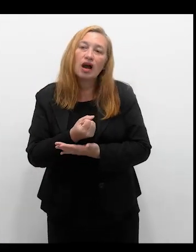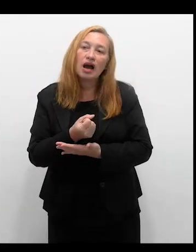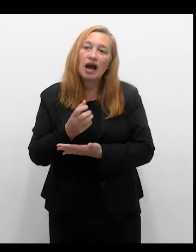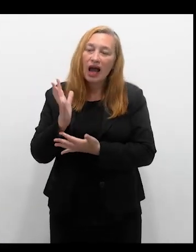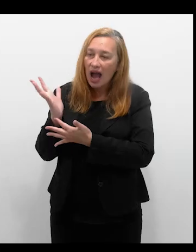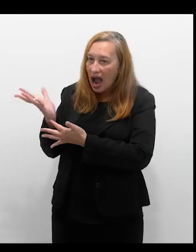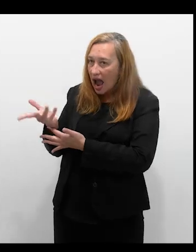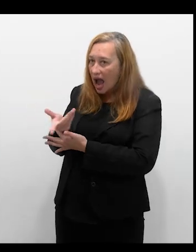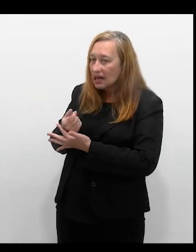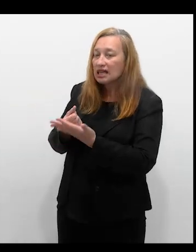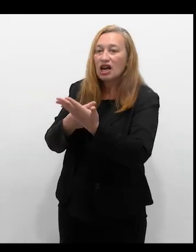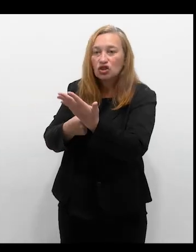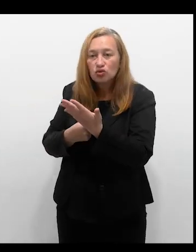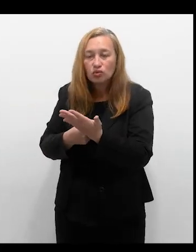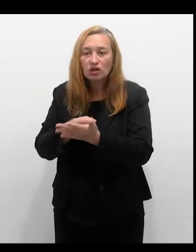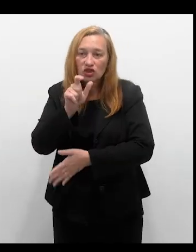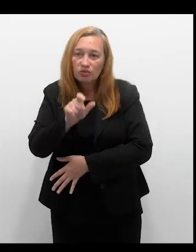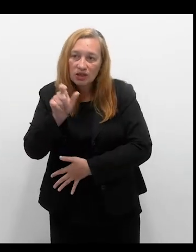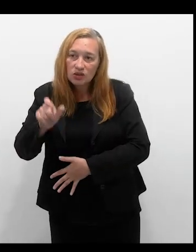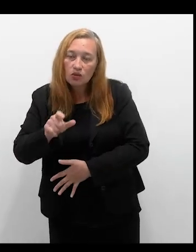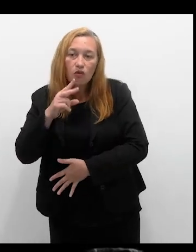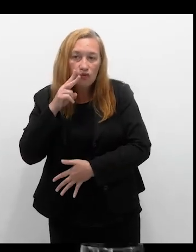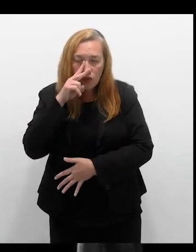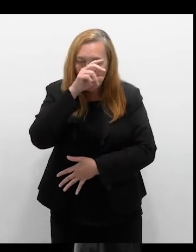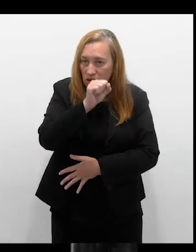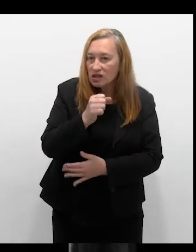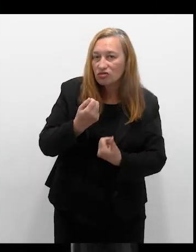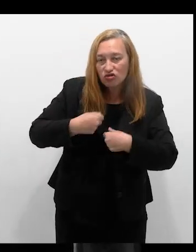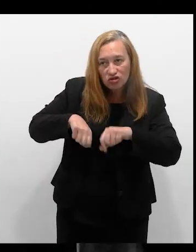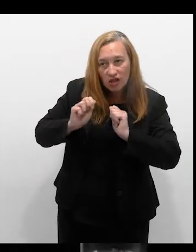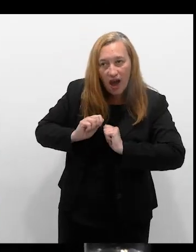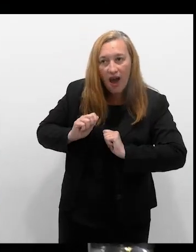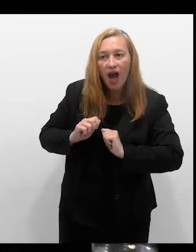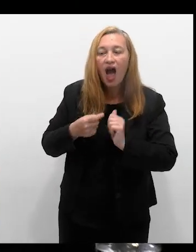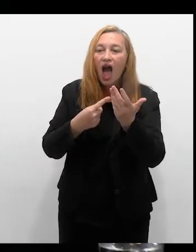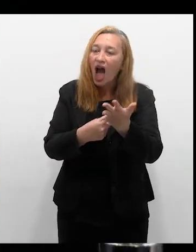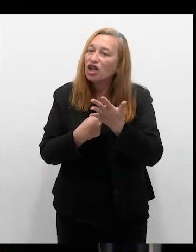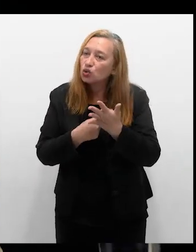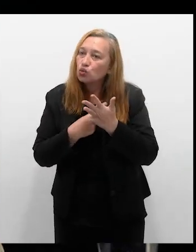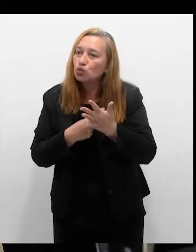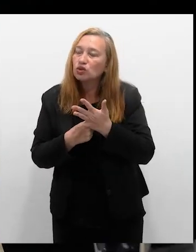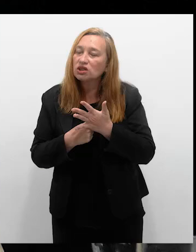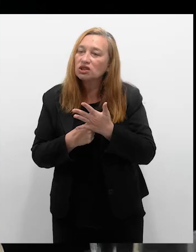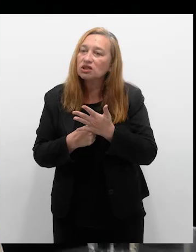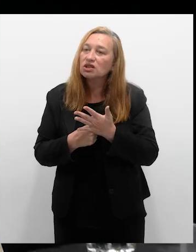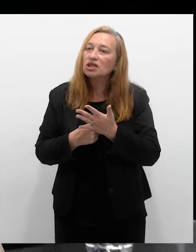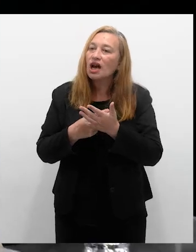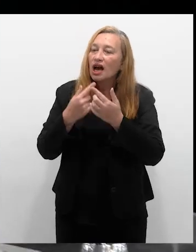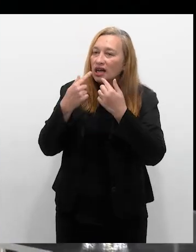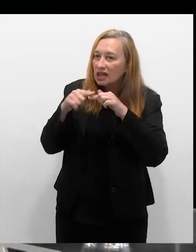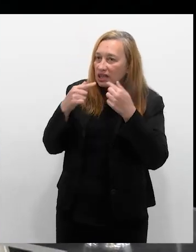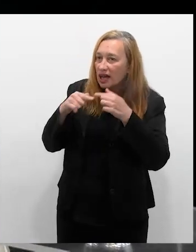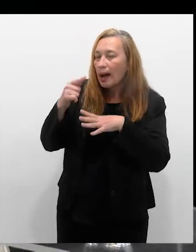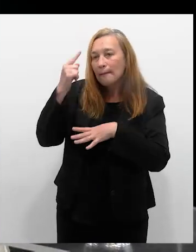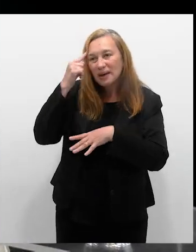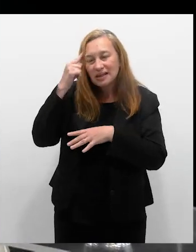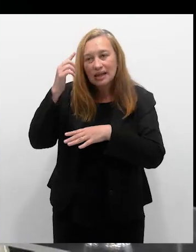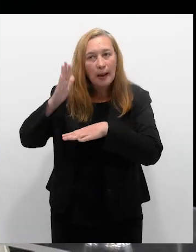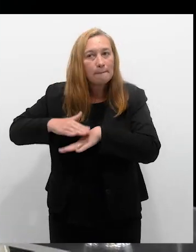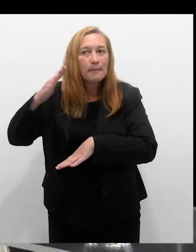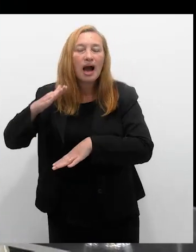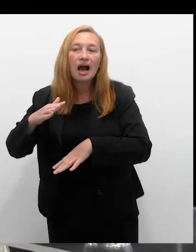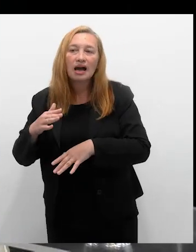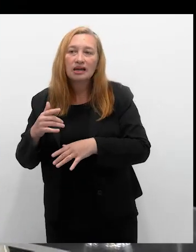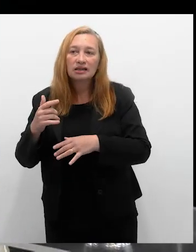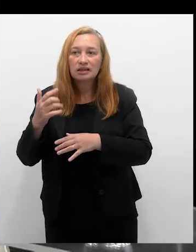a arte edifica a pessoa, ela fortalece, ela ajuda a gente a ficar mais crítico, a refletir